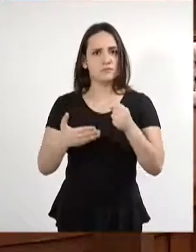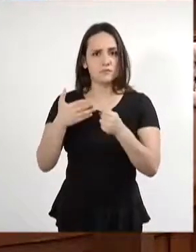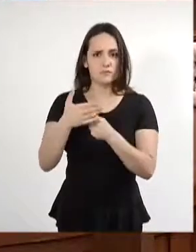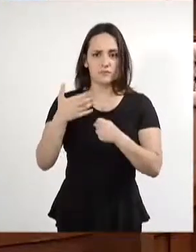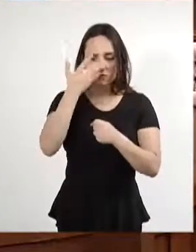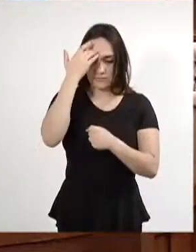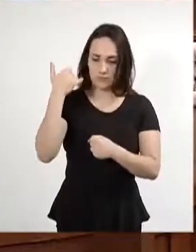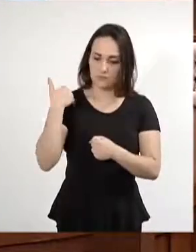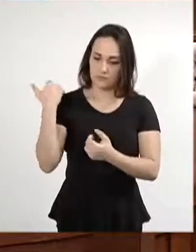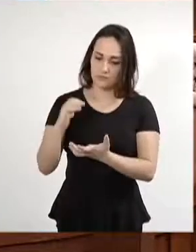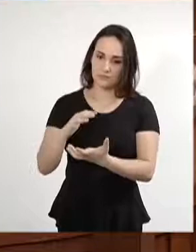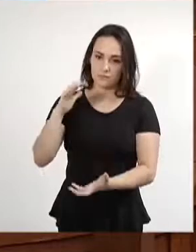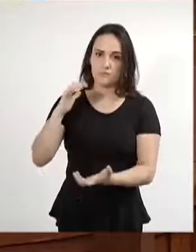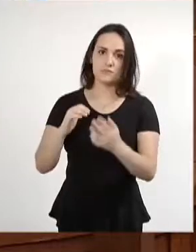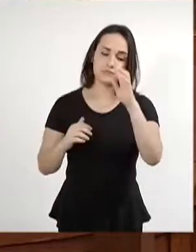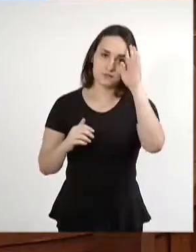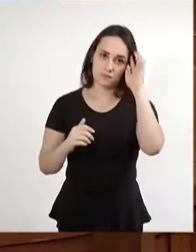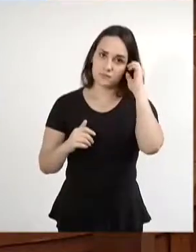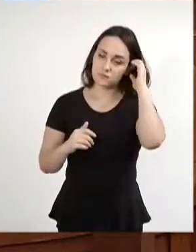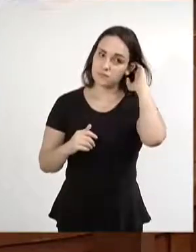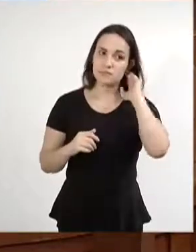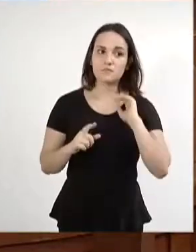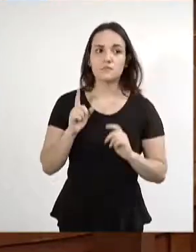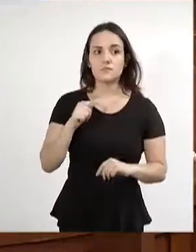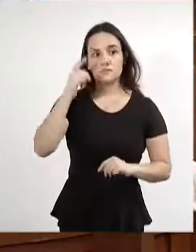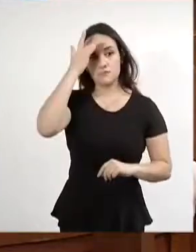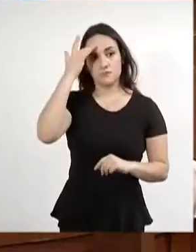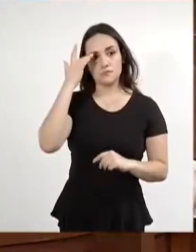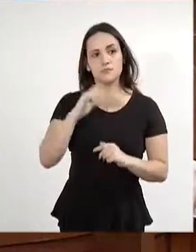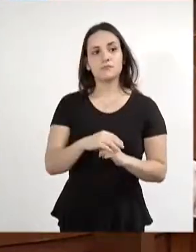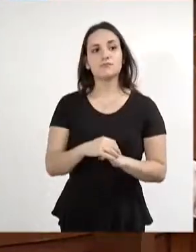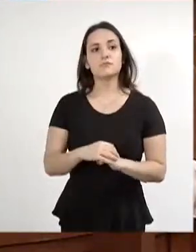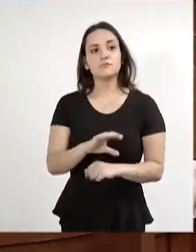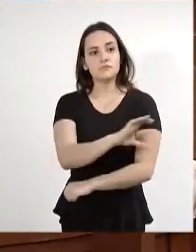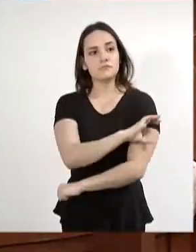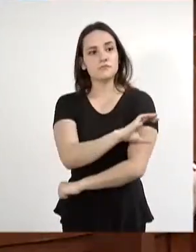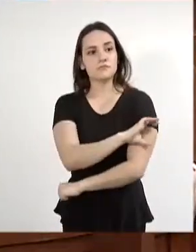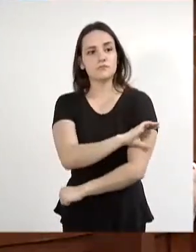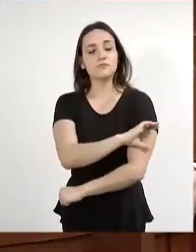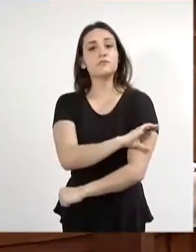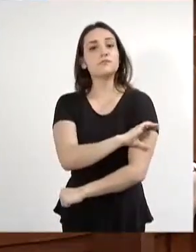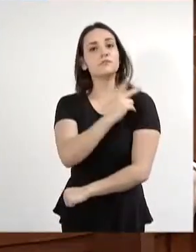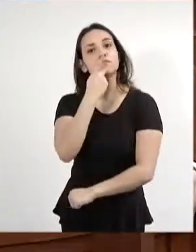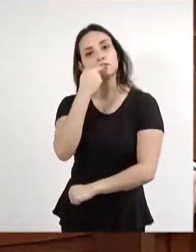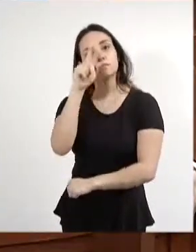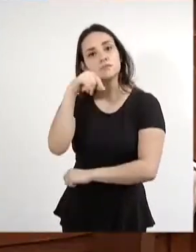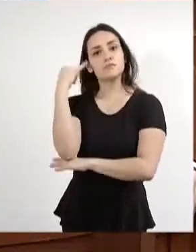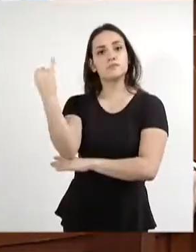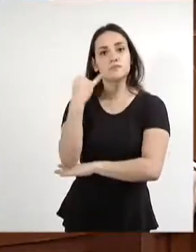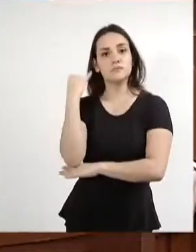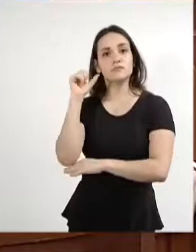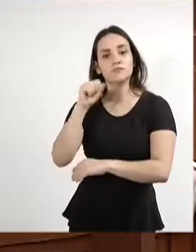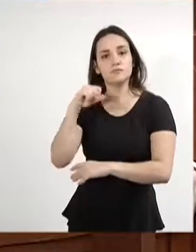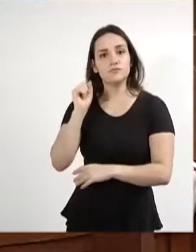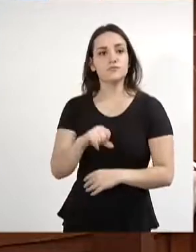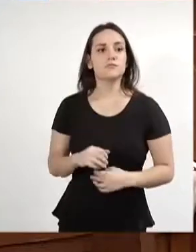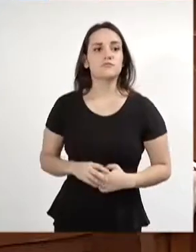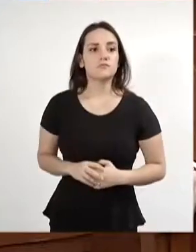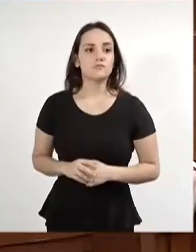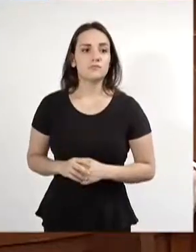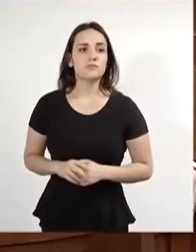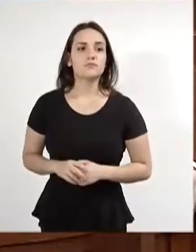do direito da pessoa idosa, e o coordenador usou a tribuna para falar da importância